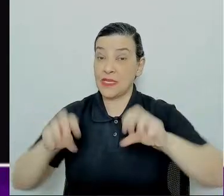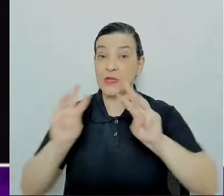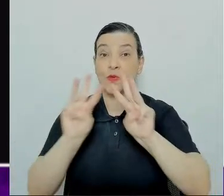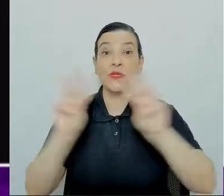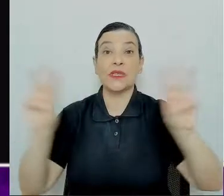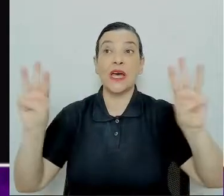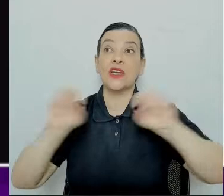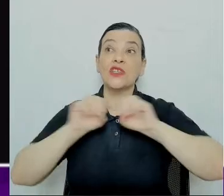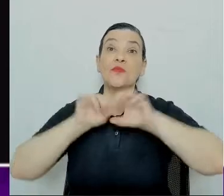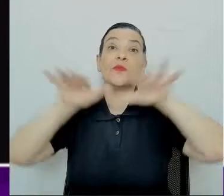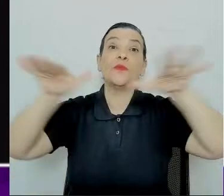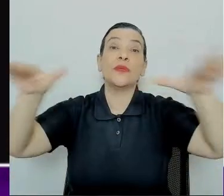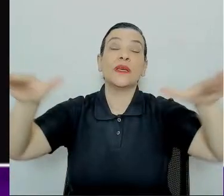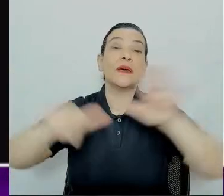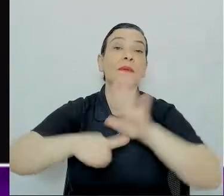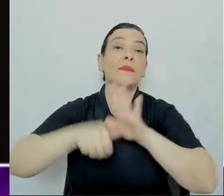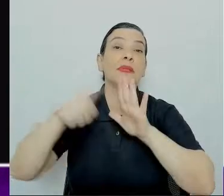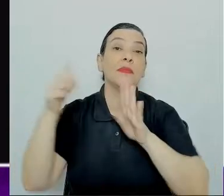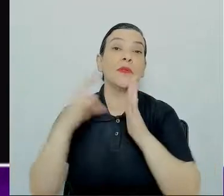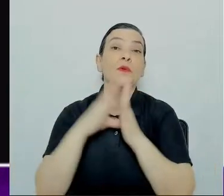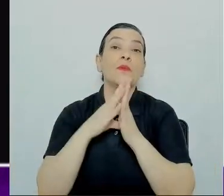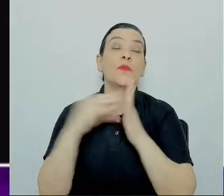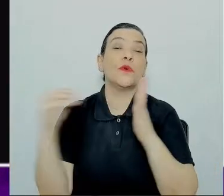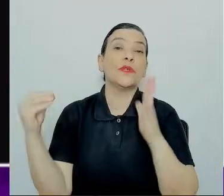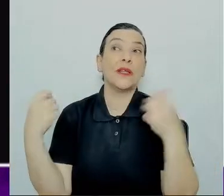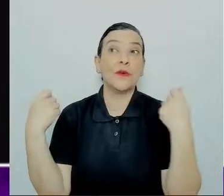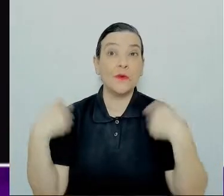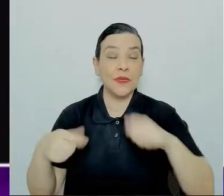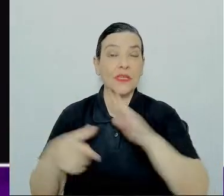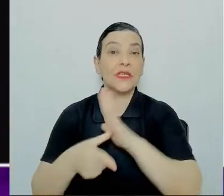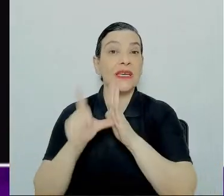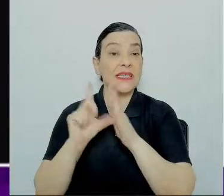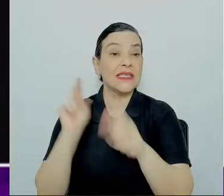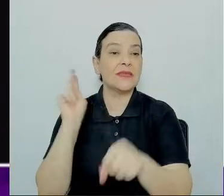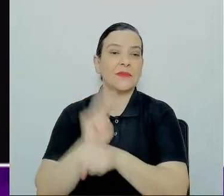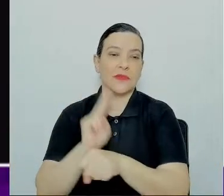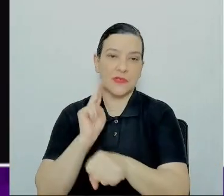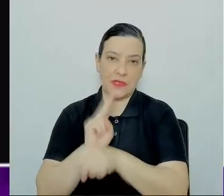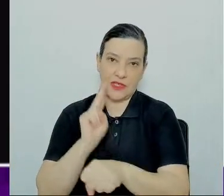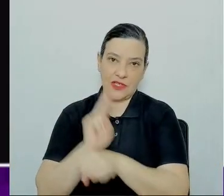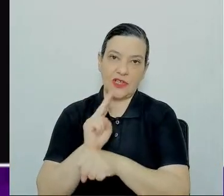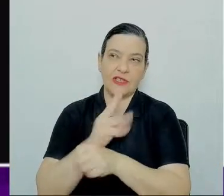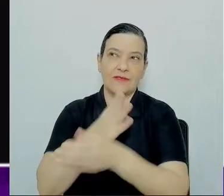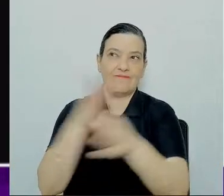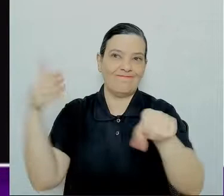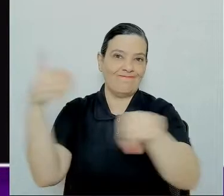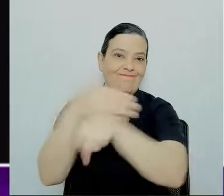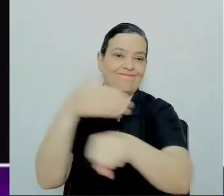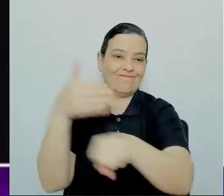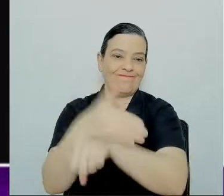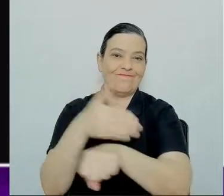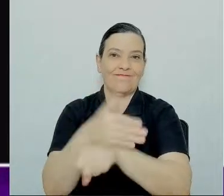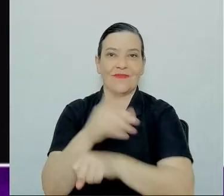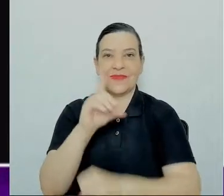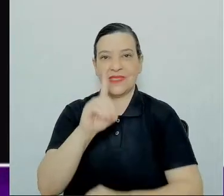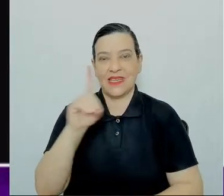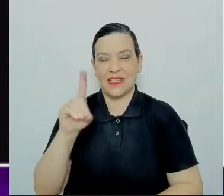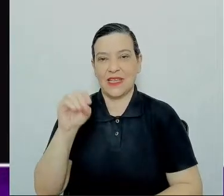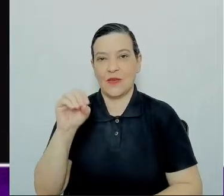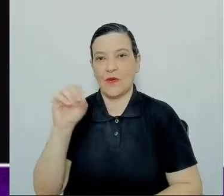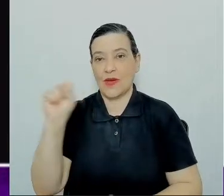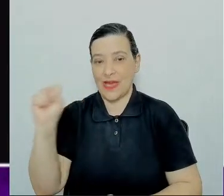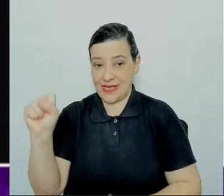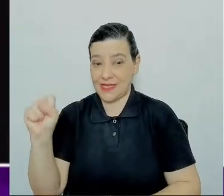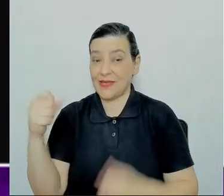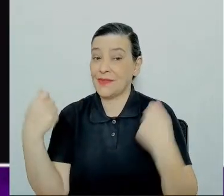que é o nosso primeiro modelo? Eu preciso me proteger de ataques de DDoS ou de SQL injection,